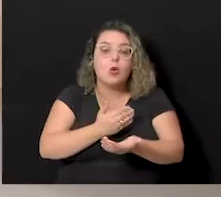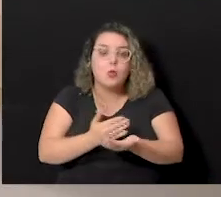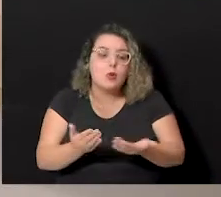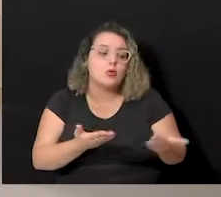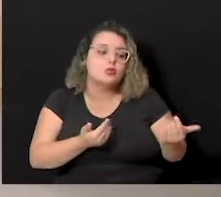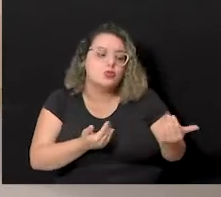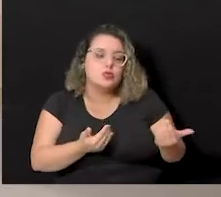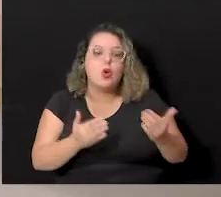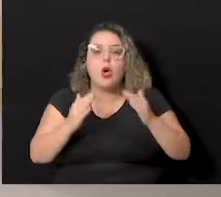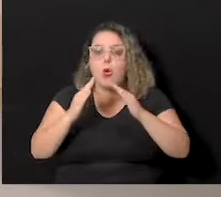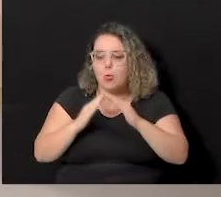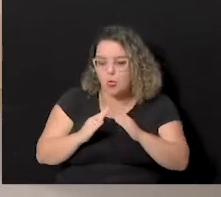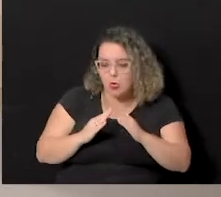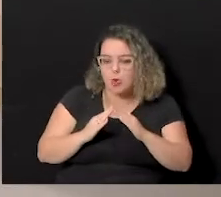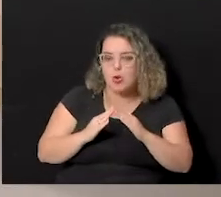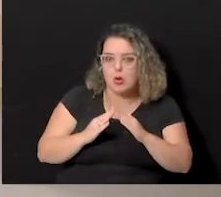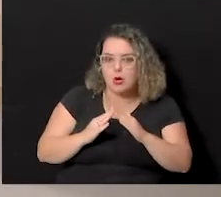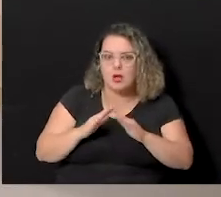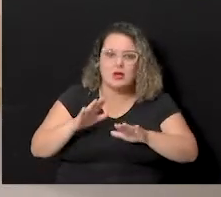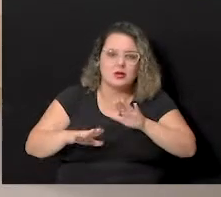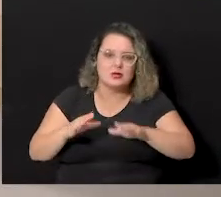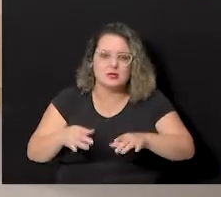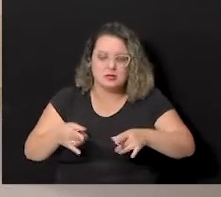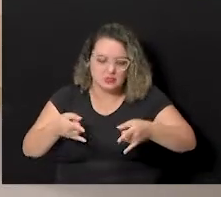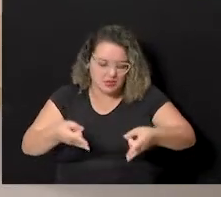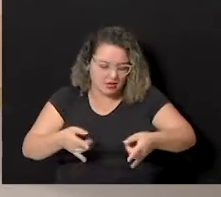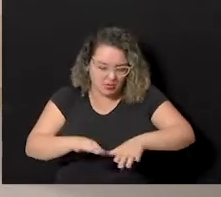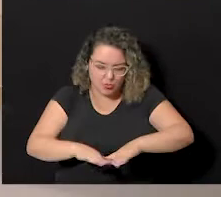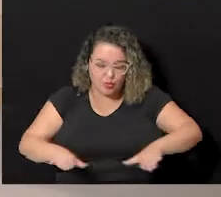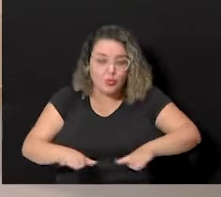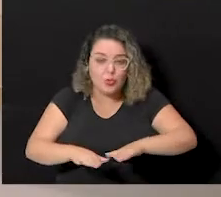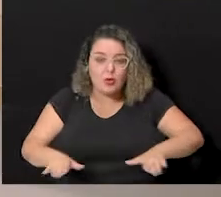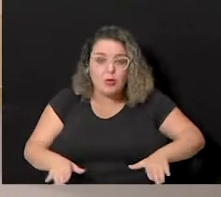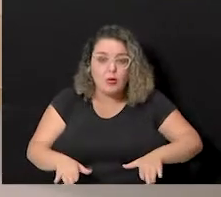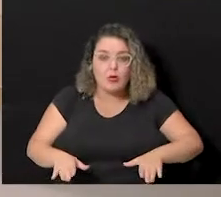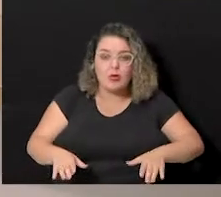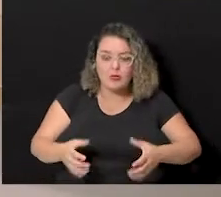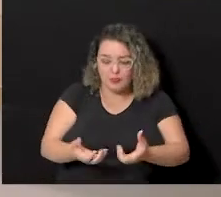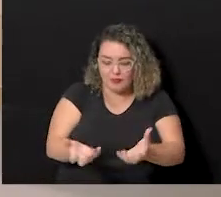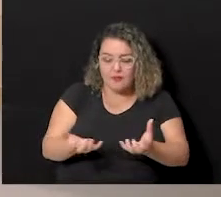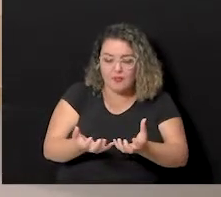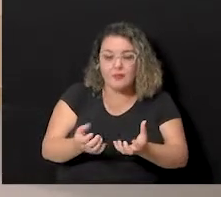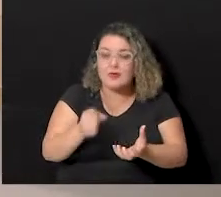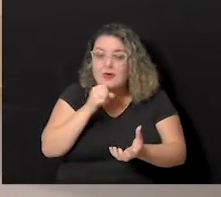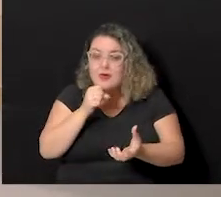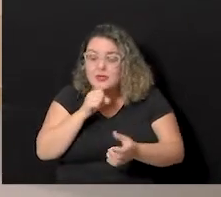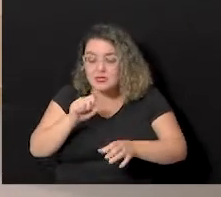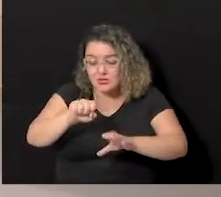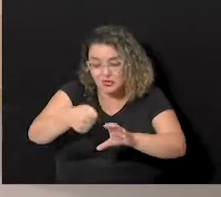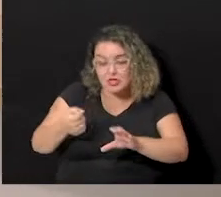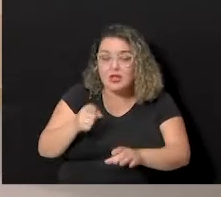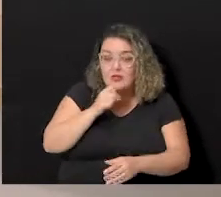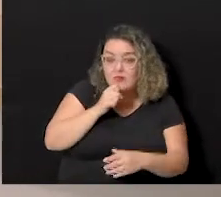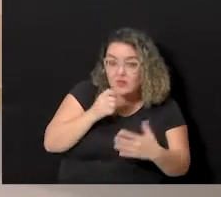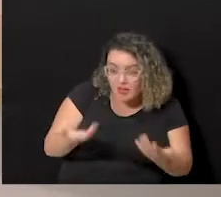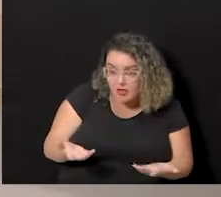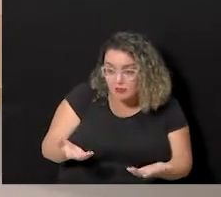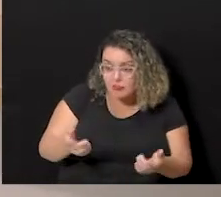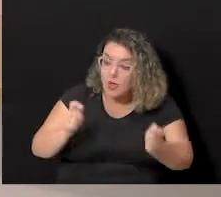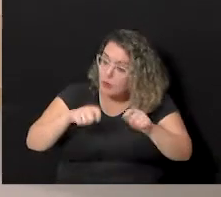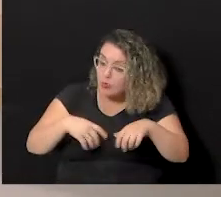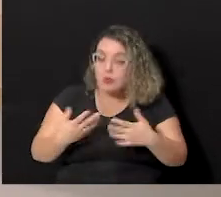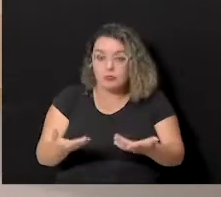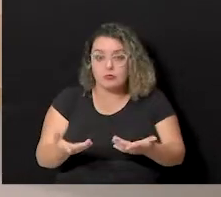começou jovem, isso de morar sozinho, aí dorme no colchão no chão, um fogão velho, uma geladeira velha. Essa é uma